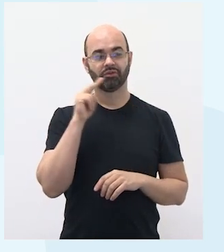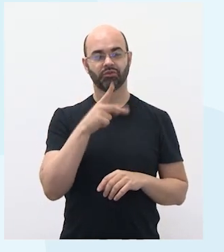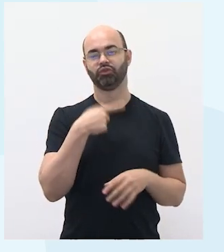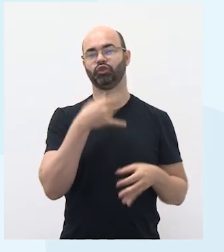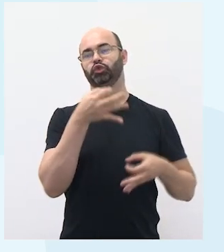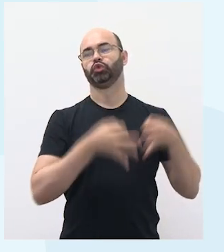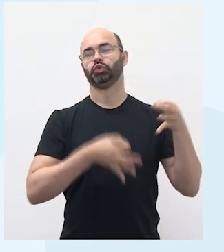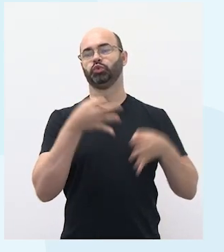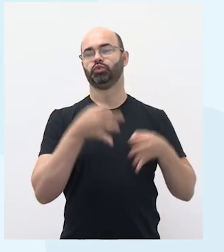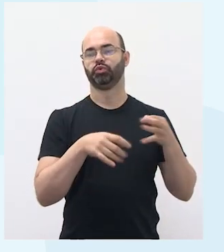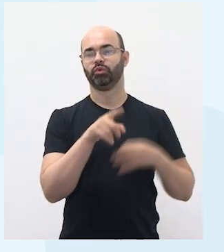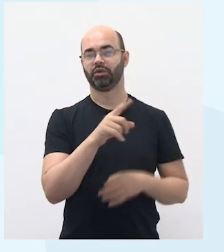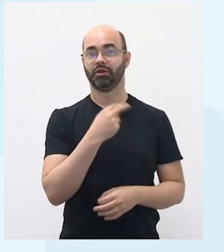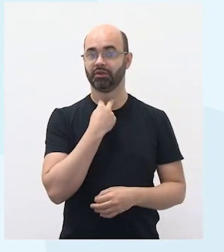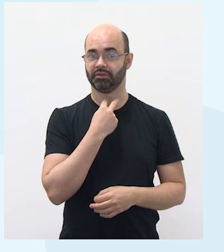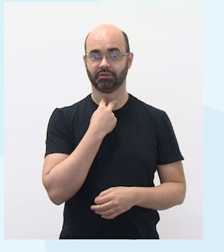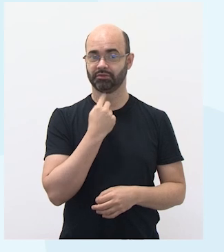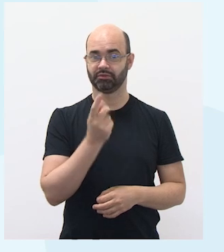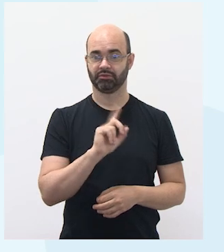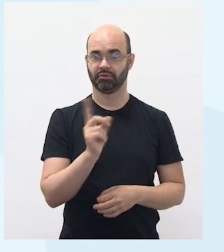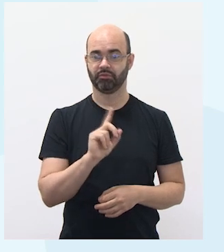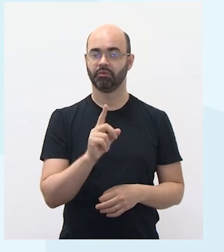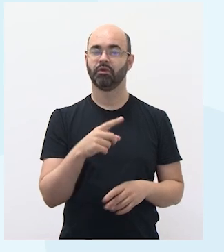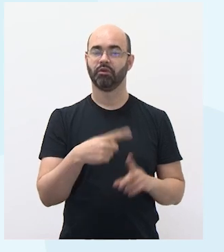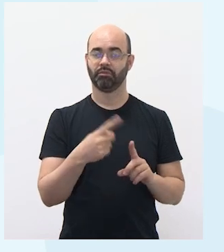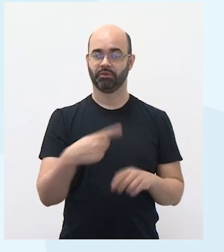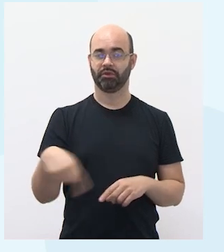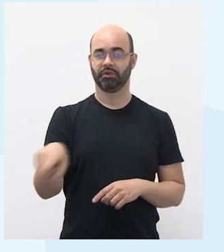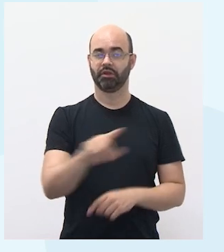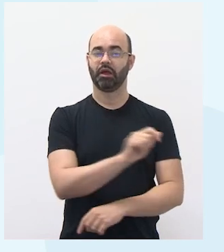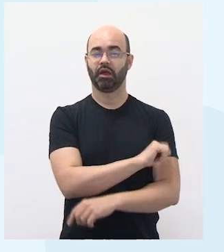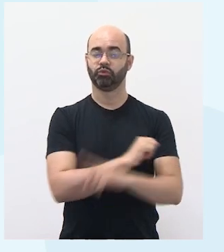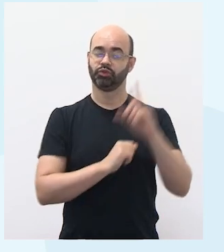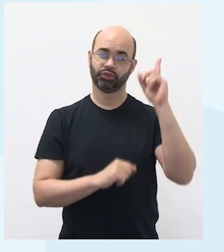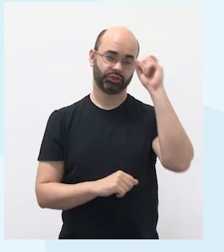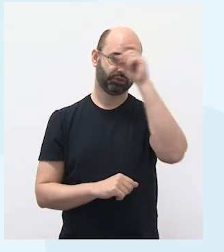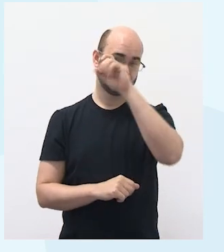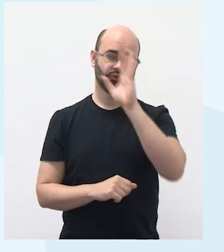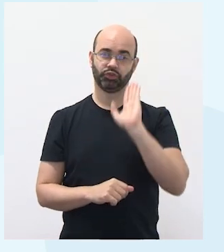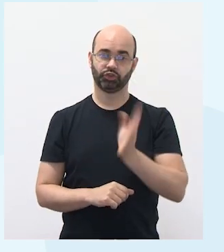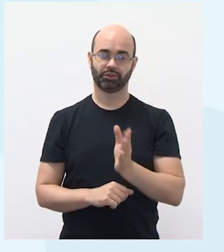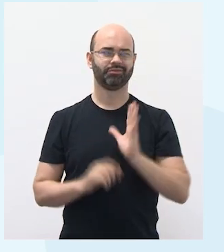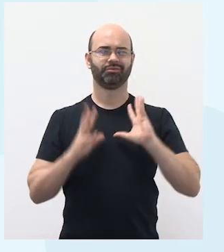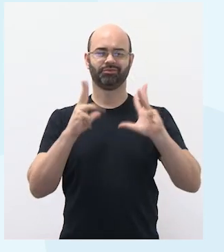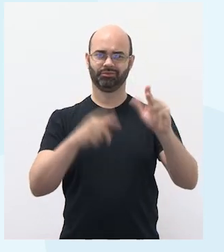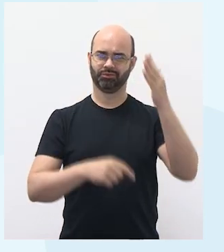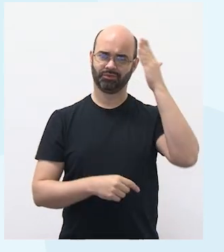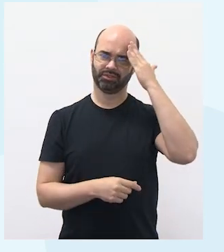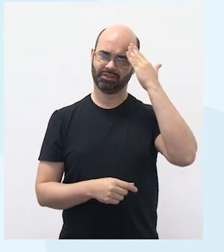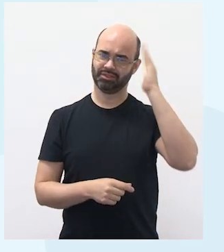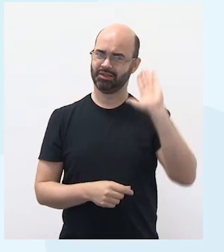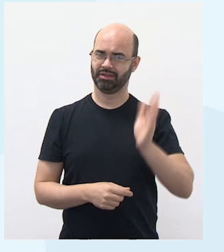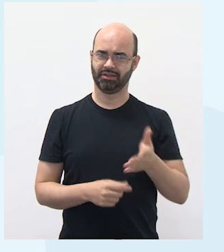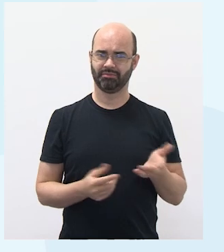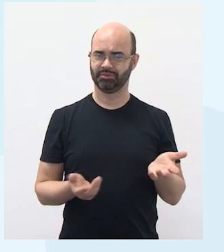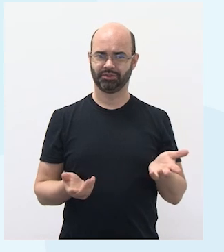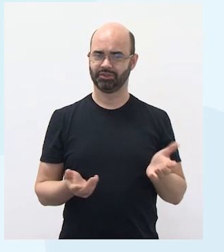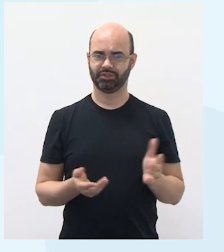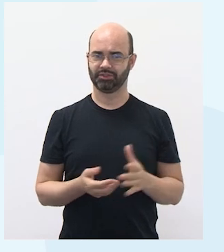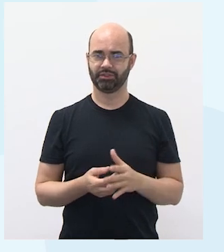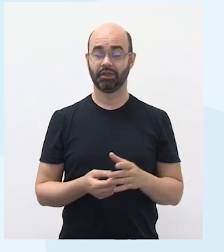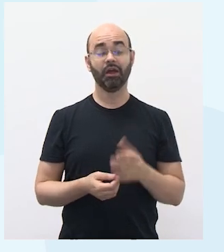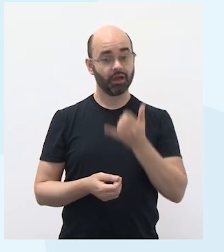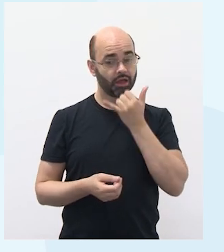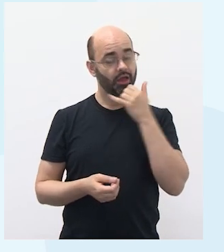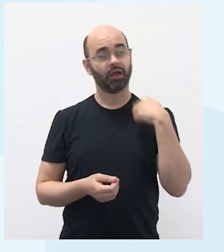dos nossos alunos. Eles já enfrentam grandes dificuldades e isso todos já sabem, né? Isso não é novidade